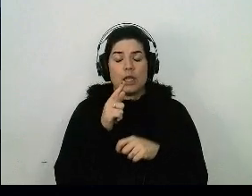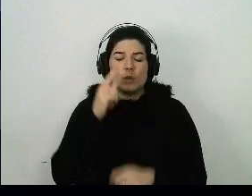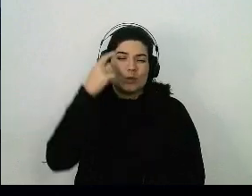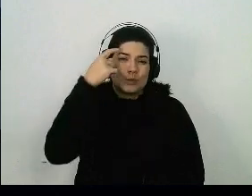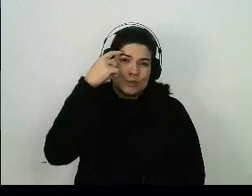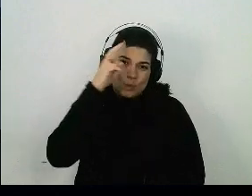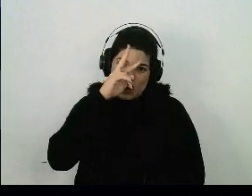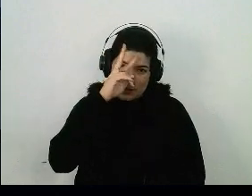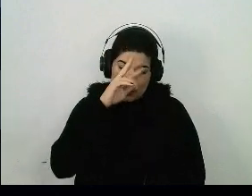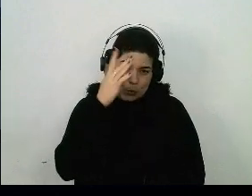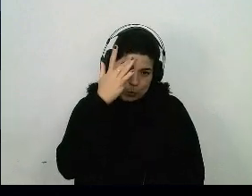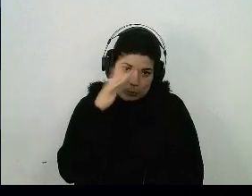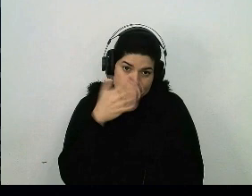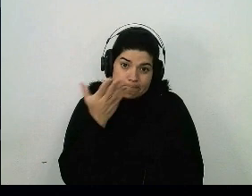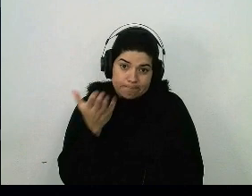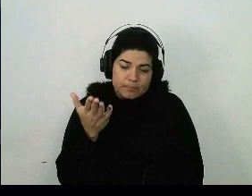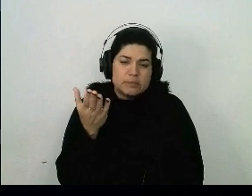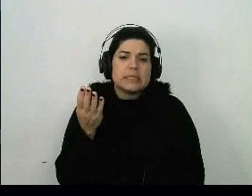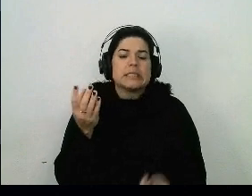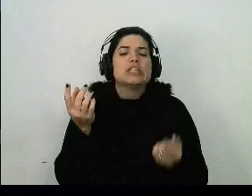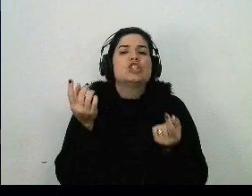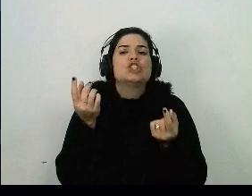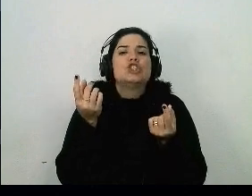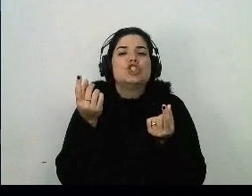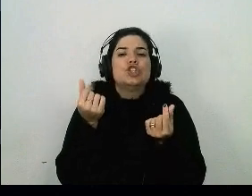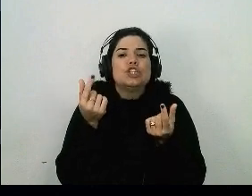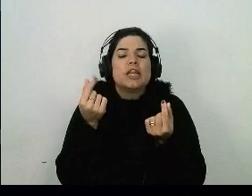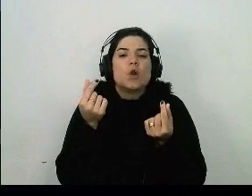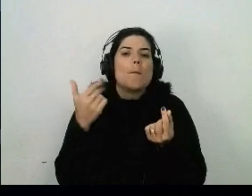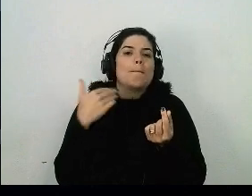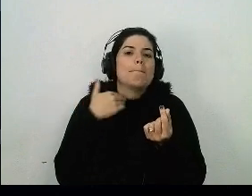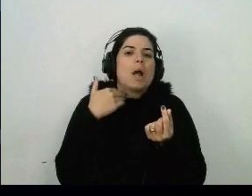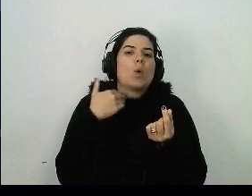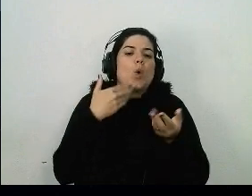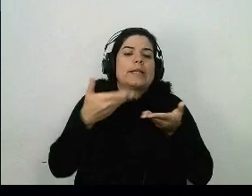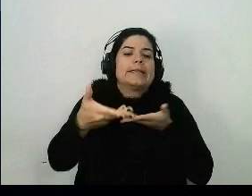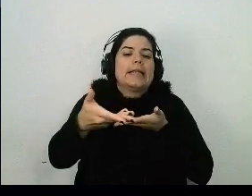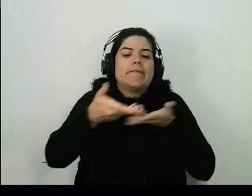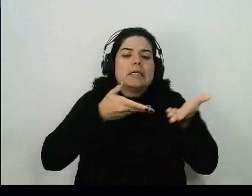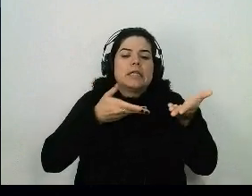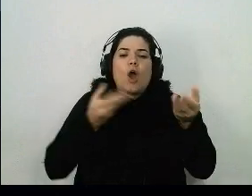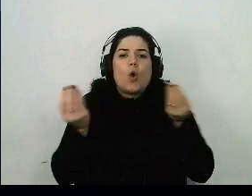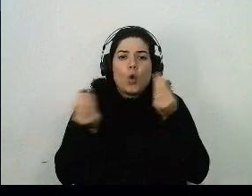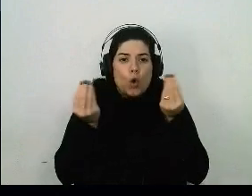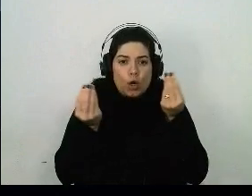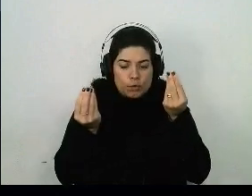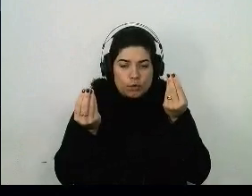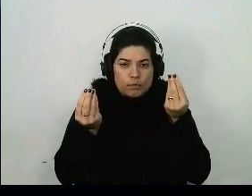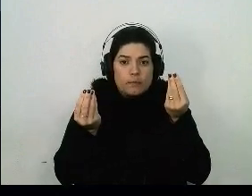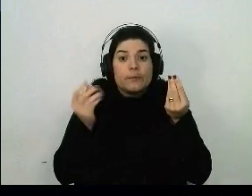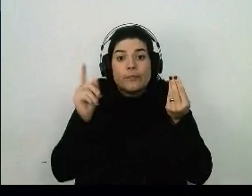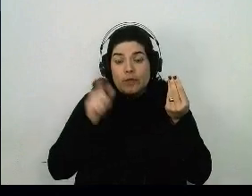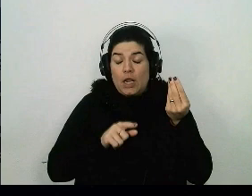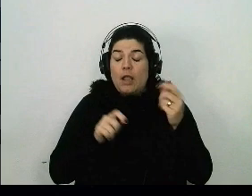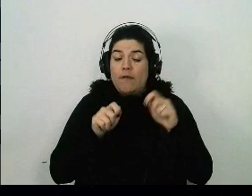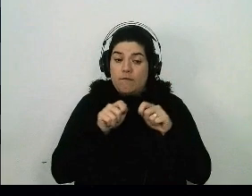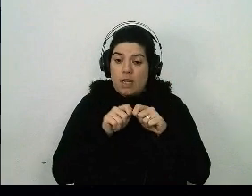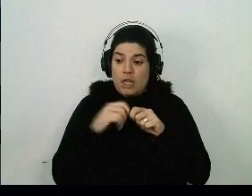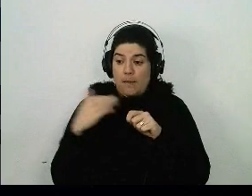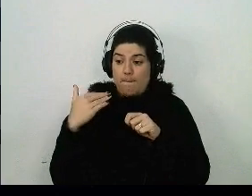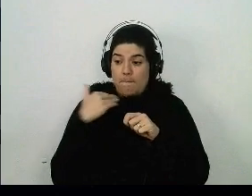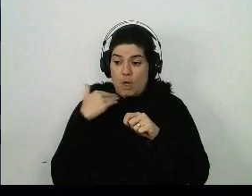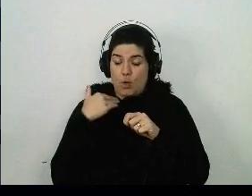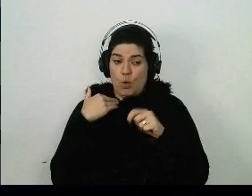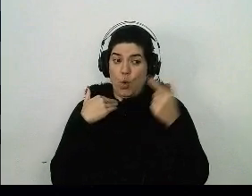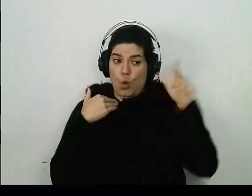é que funciona uma transferência bancária hoje em dia? A transferência é realizada de um banco para outro.